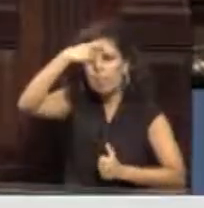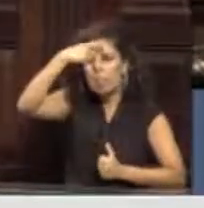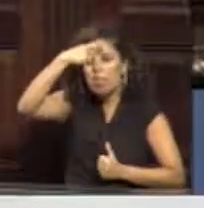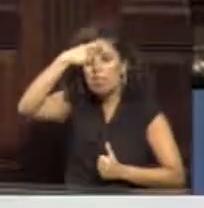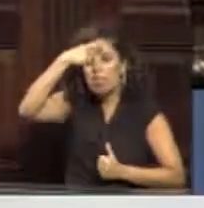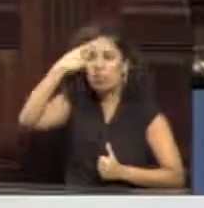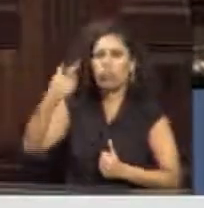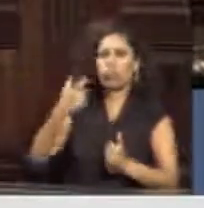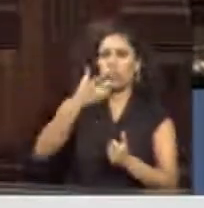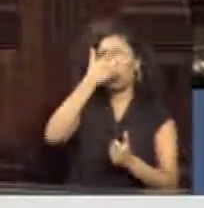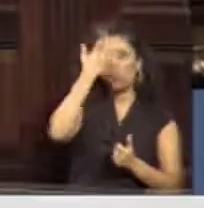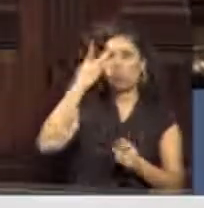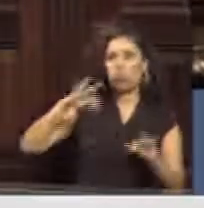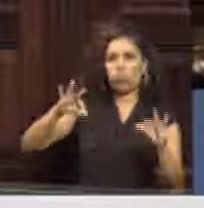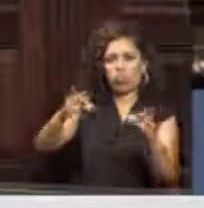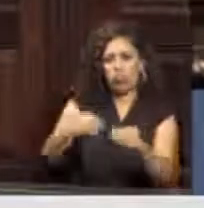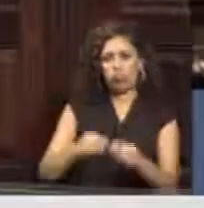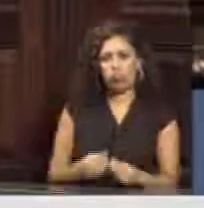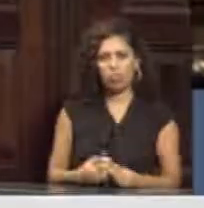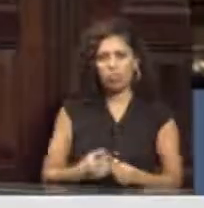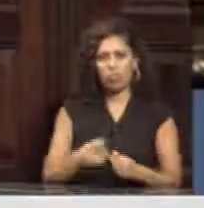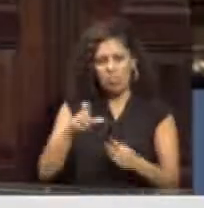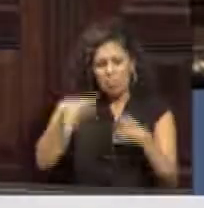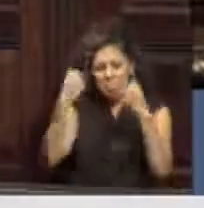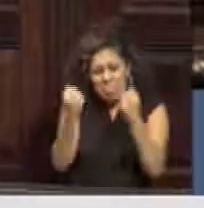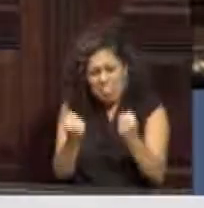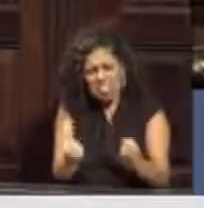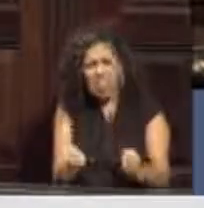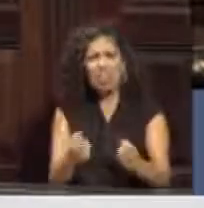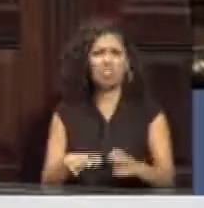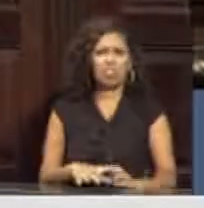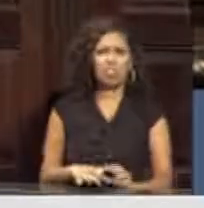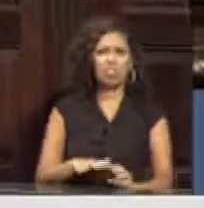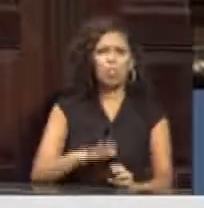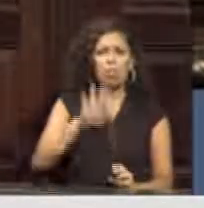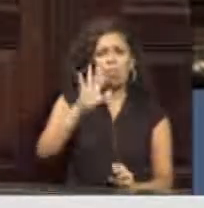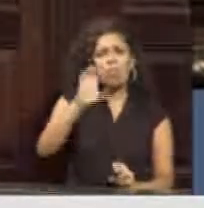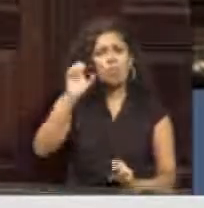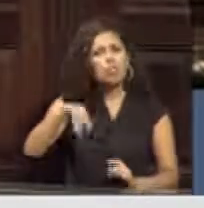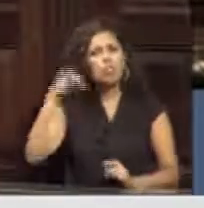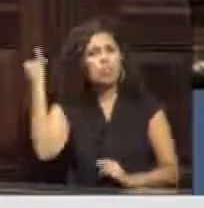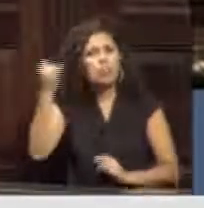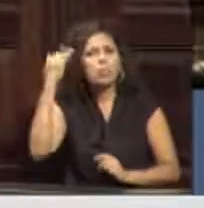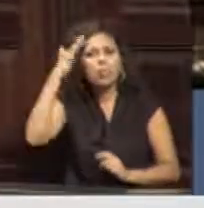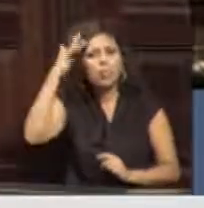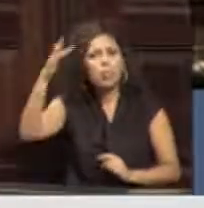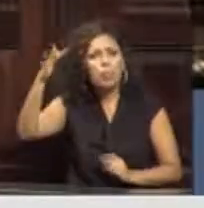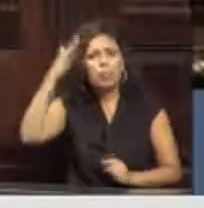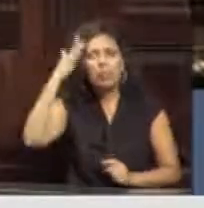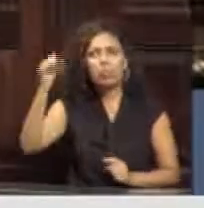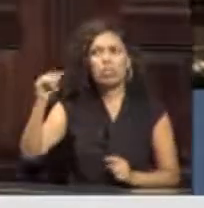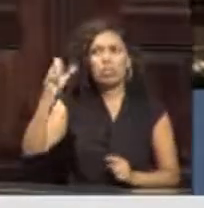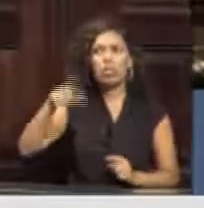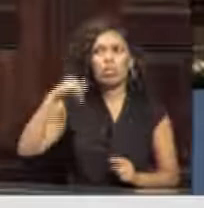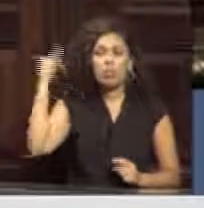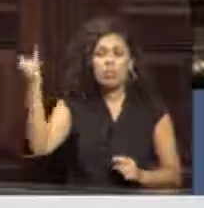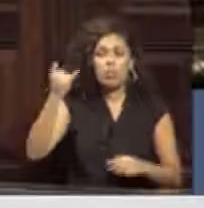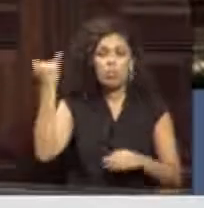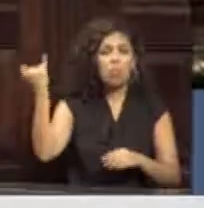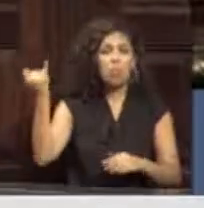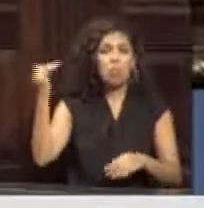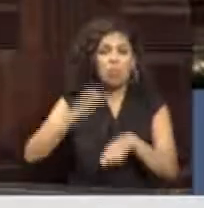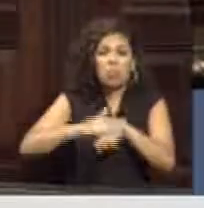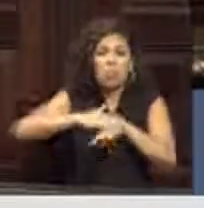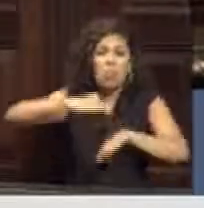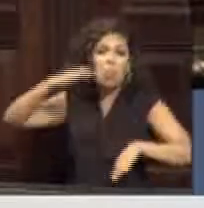Eu quero lembrar, senhores deputados, que a geração de energia é indispensável o controle